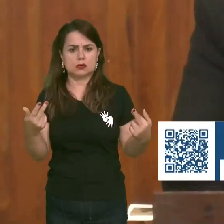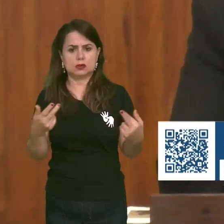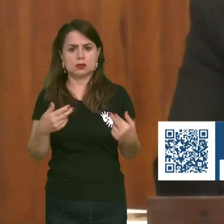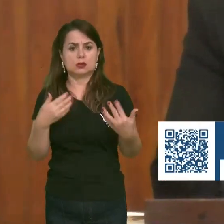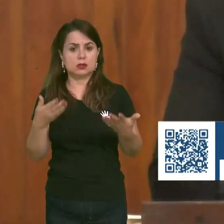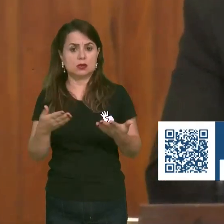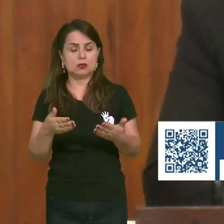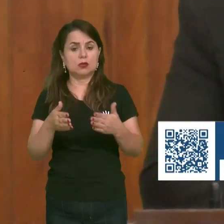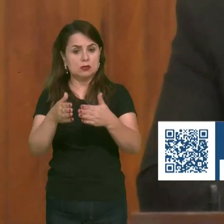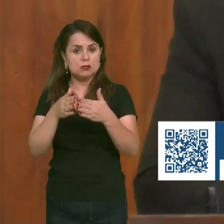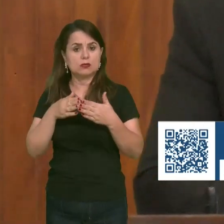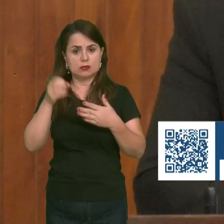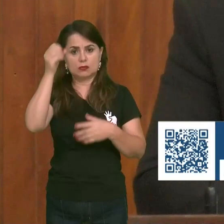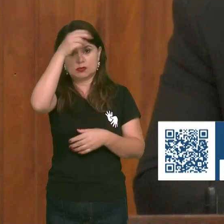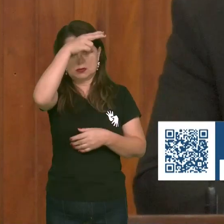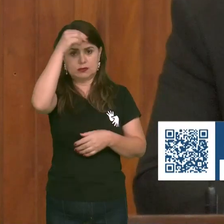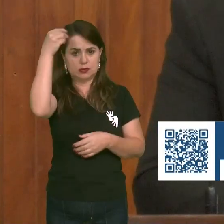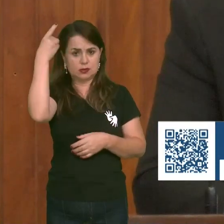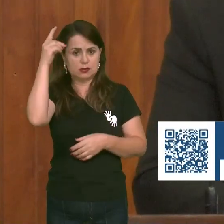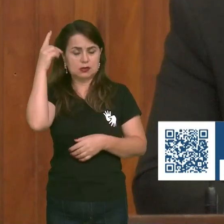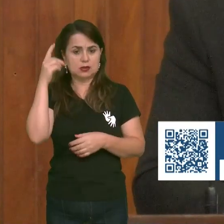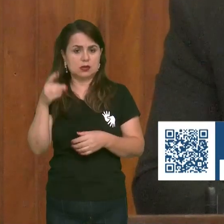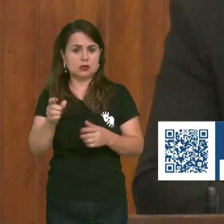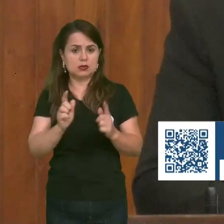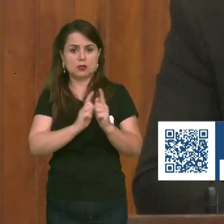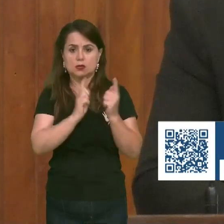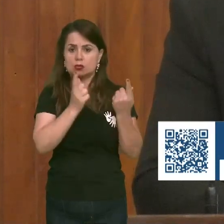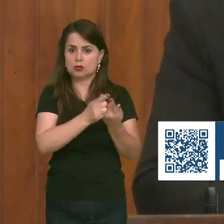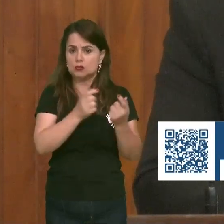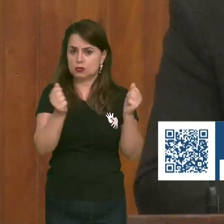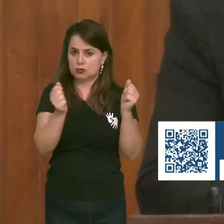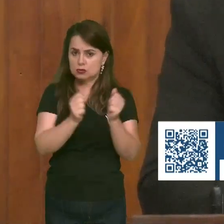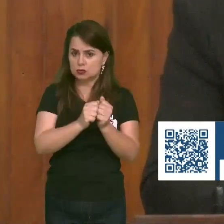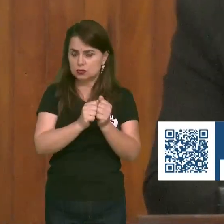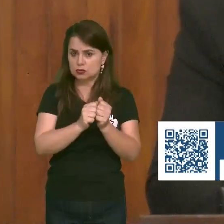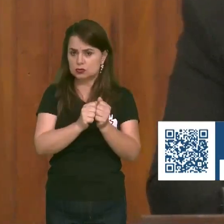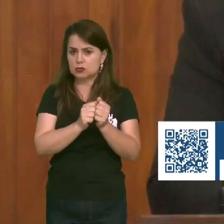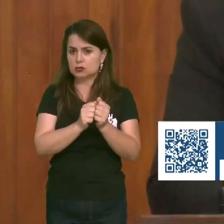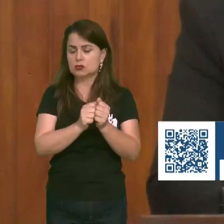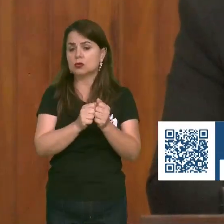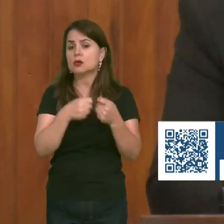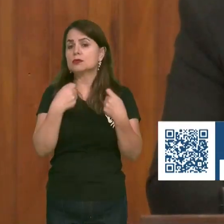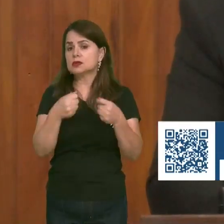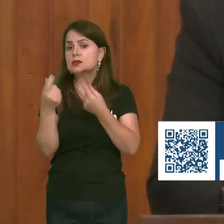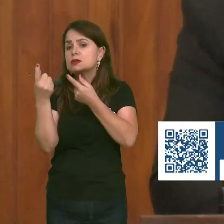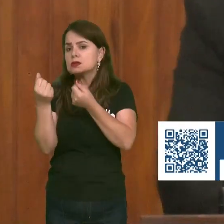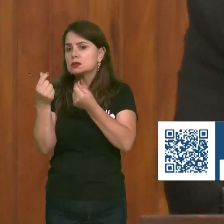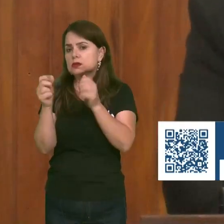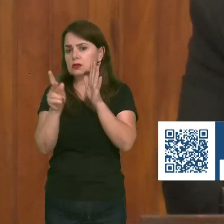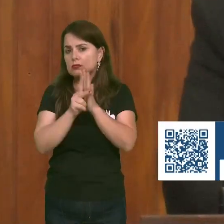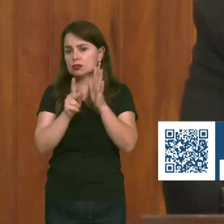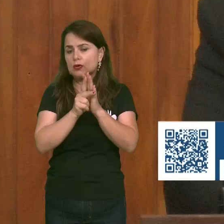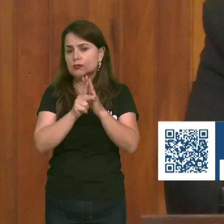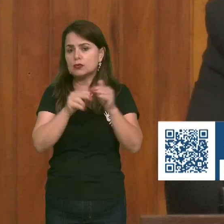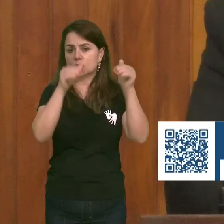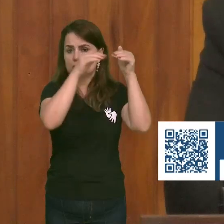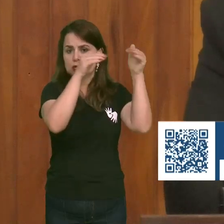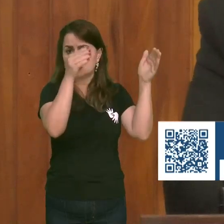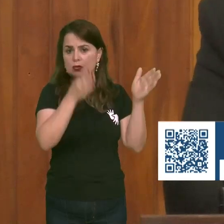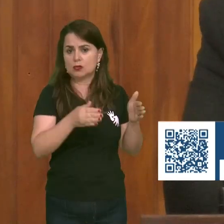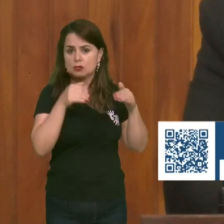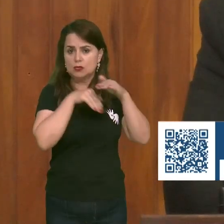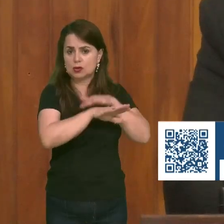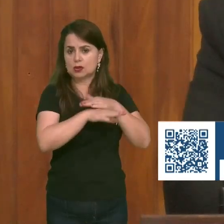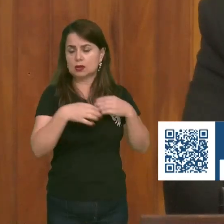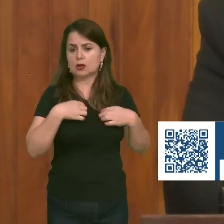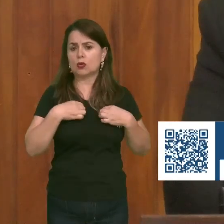junto a sua equipe para Que destino o mínimo de verba local para colocar um armário coisa